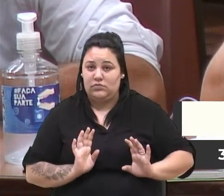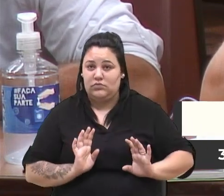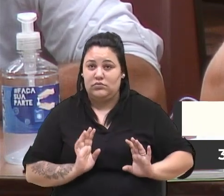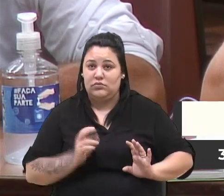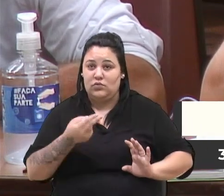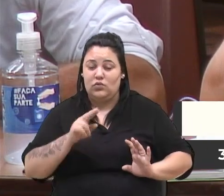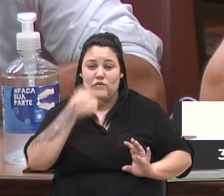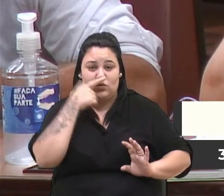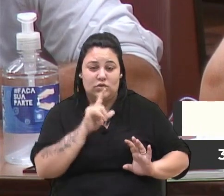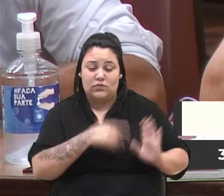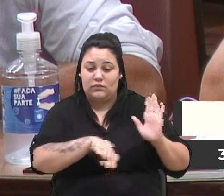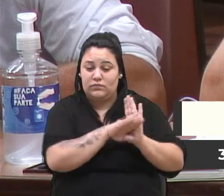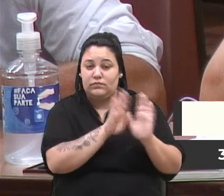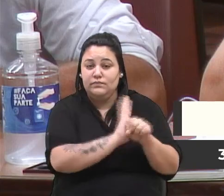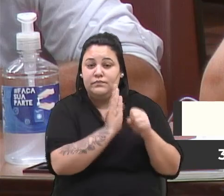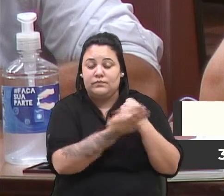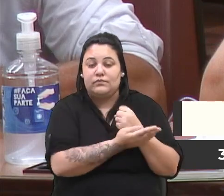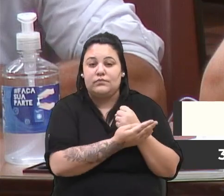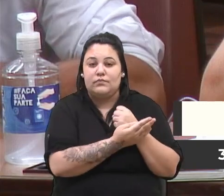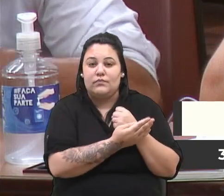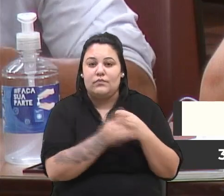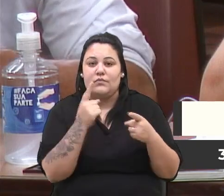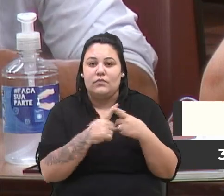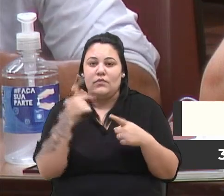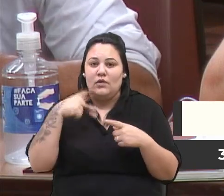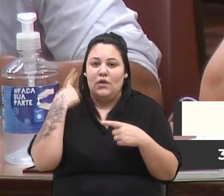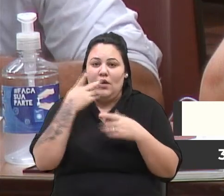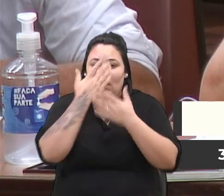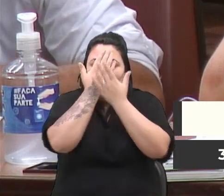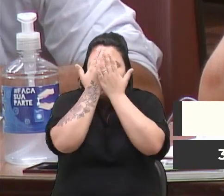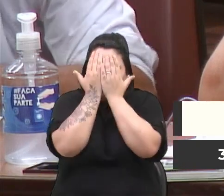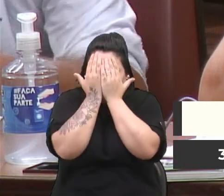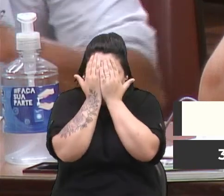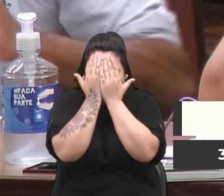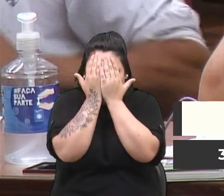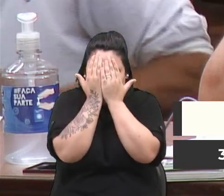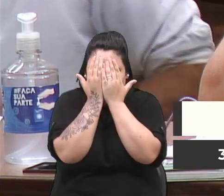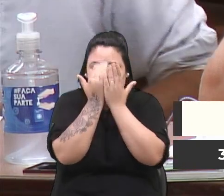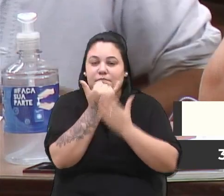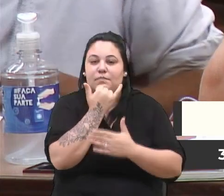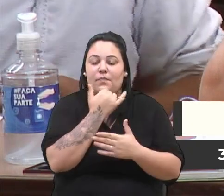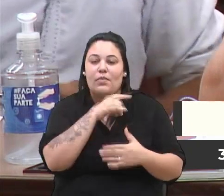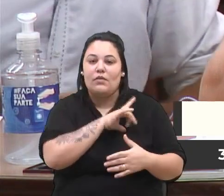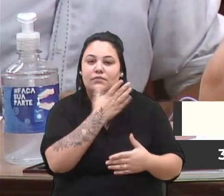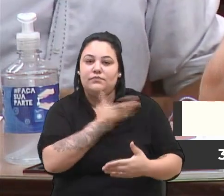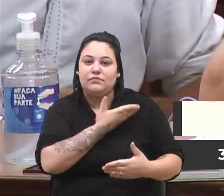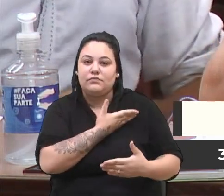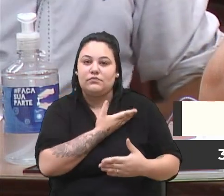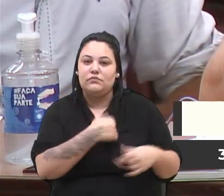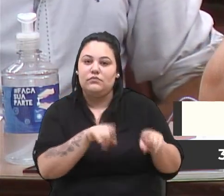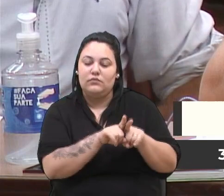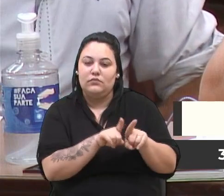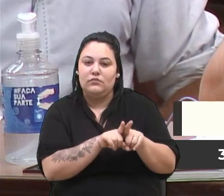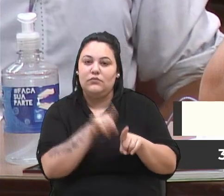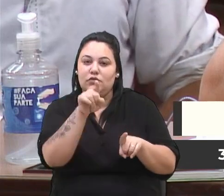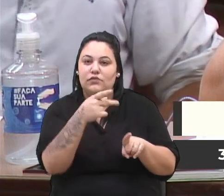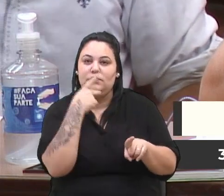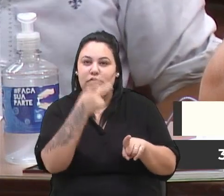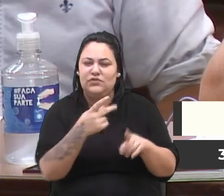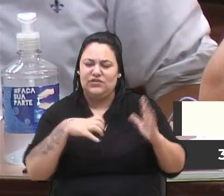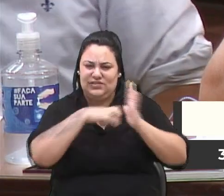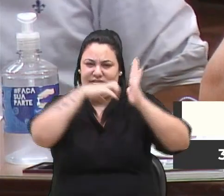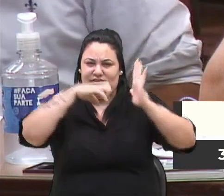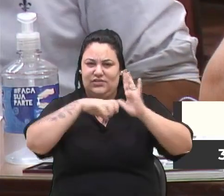bairros. Né? Porque, vereador... Eu tenho um amigo meu que ele é motoboy. E quando o senhor falou de